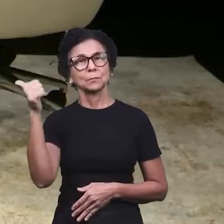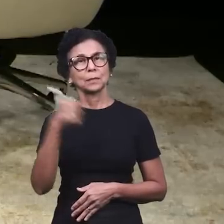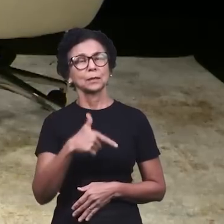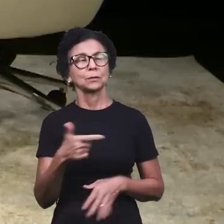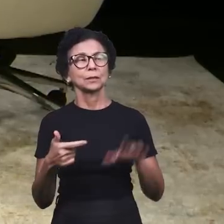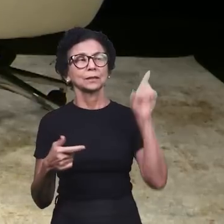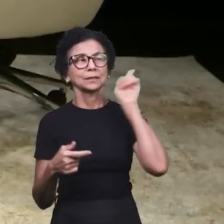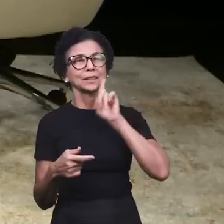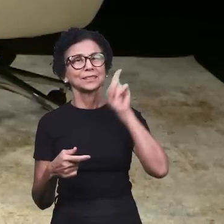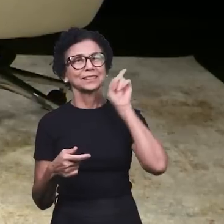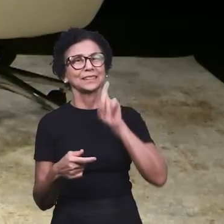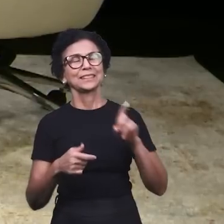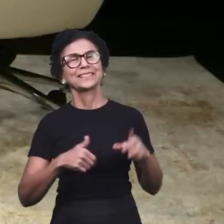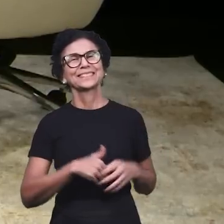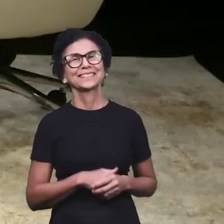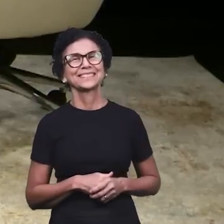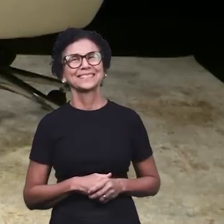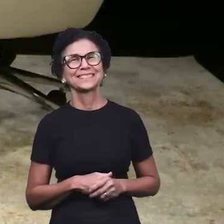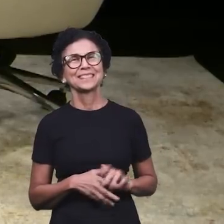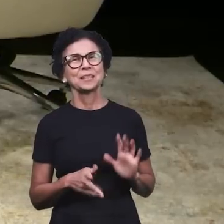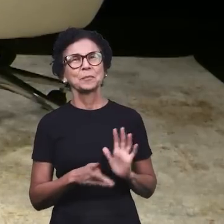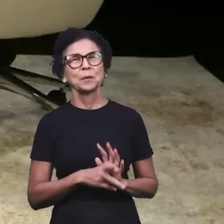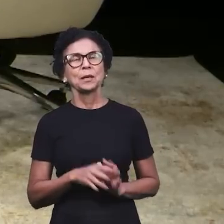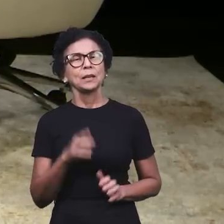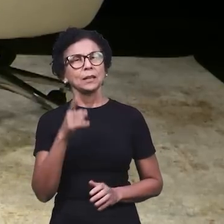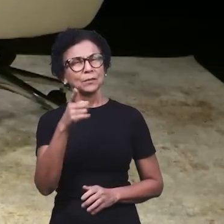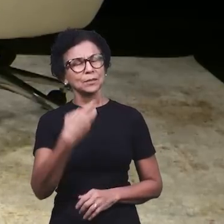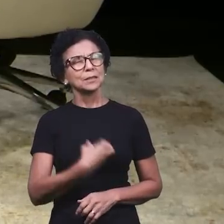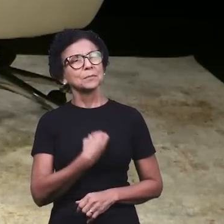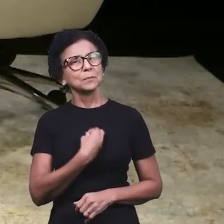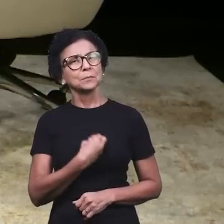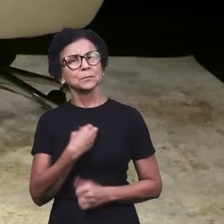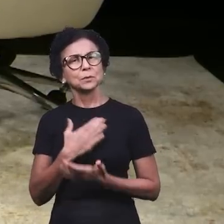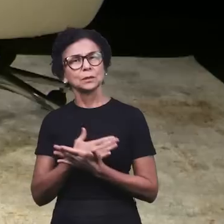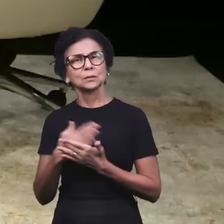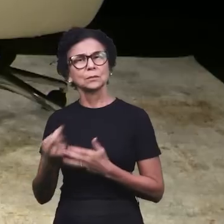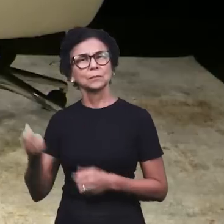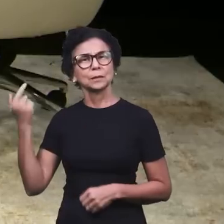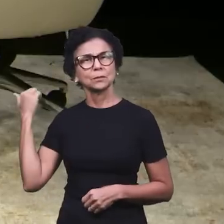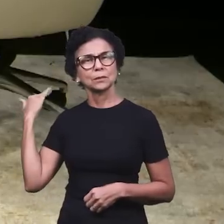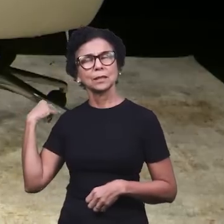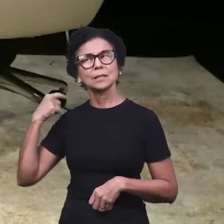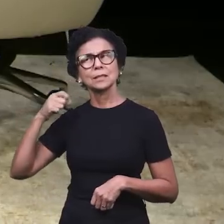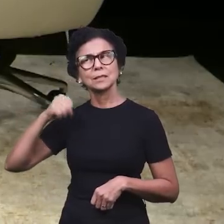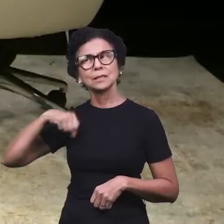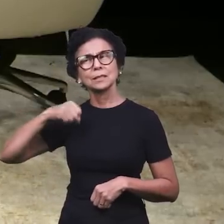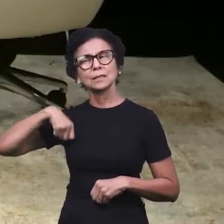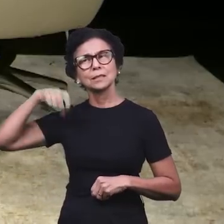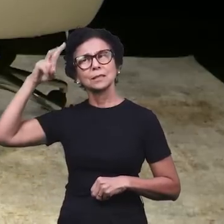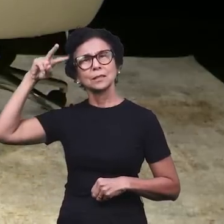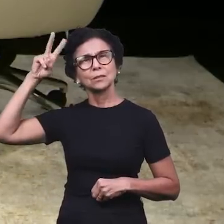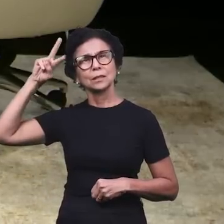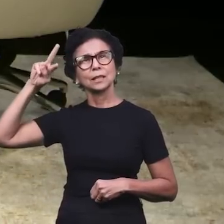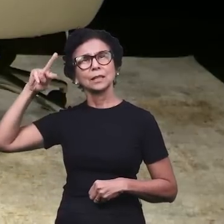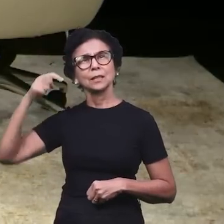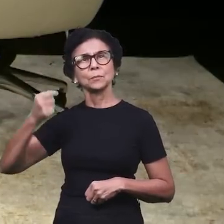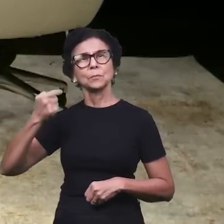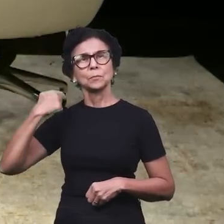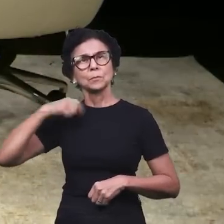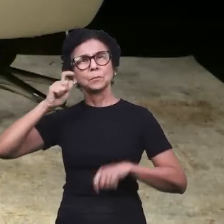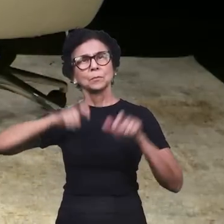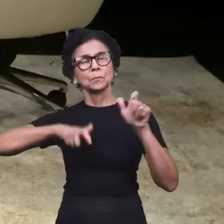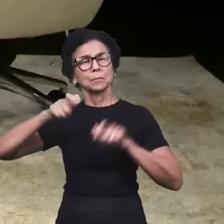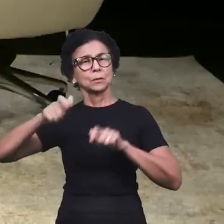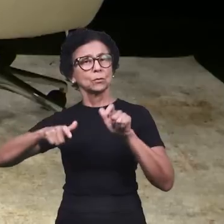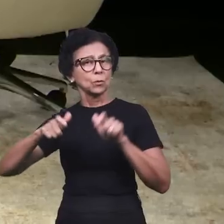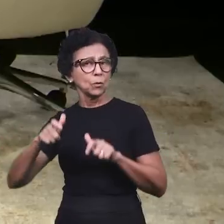você participou lá desse início. Eu lembro até essas pessoas que o pastor Amadeu estava referindo.